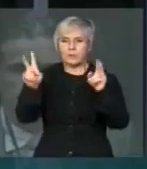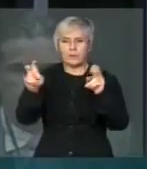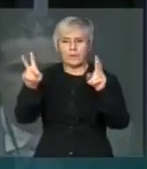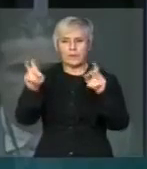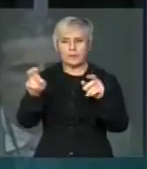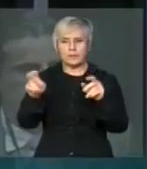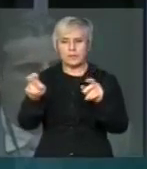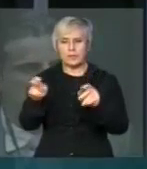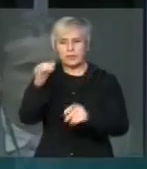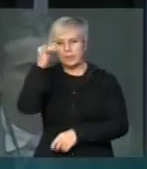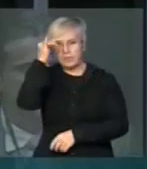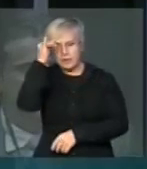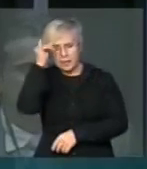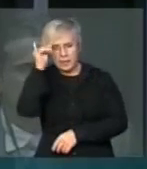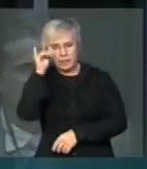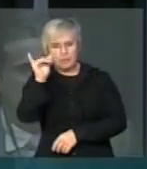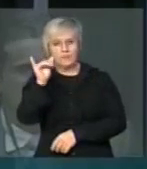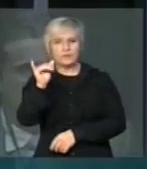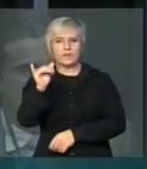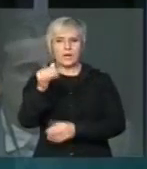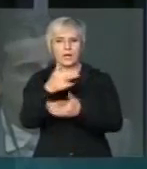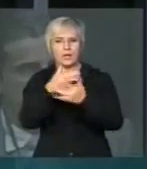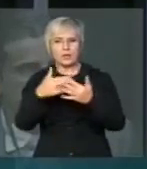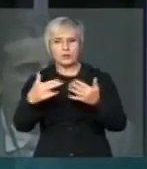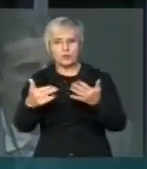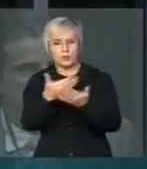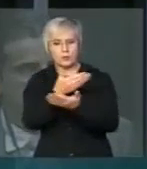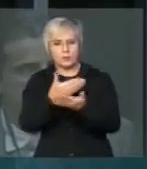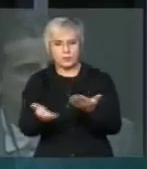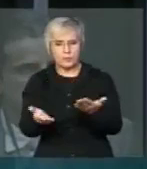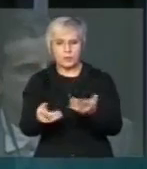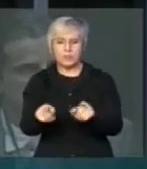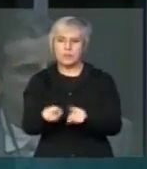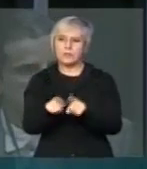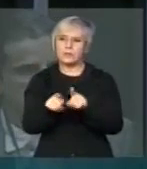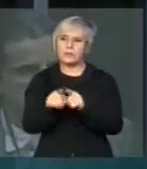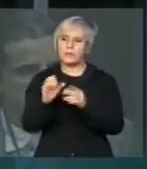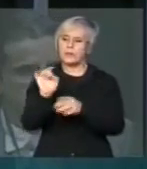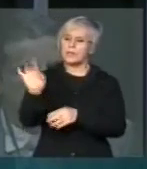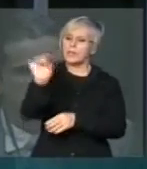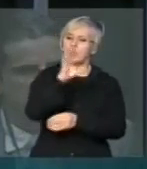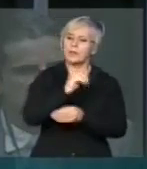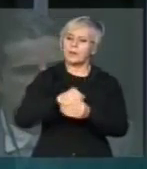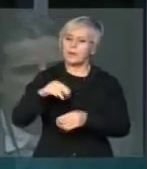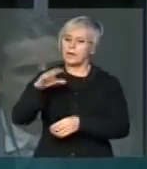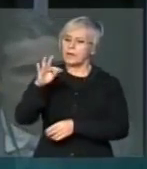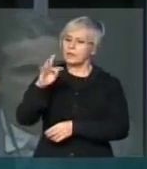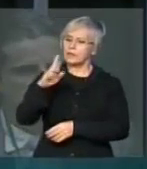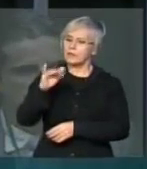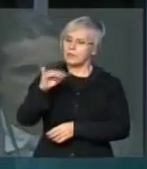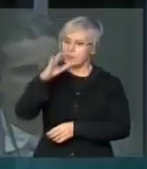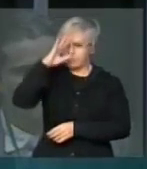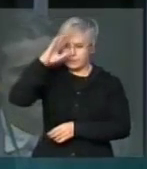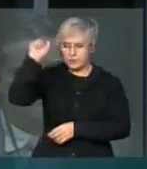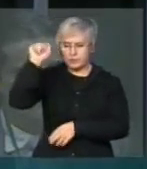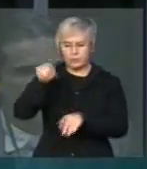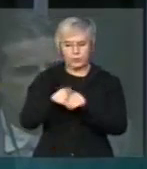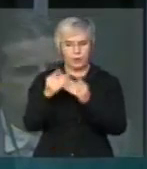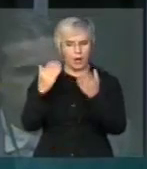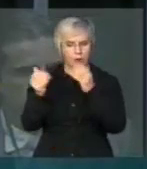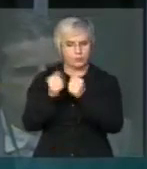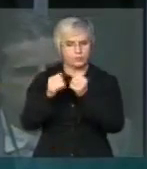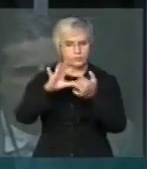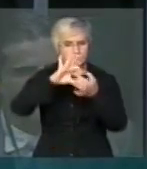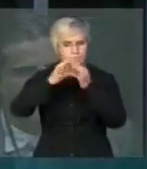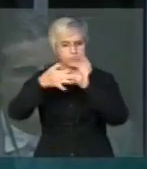deixar a decretação de indisponibilidade ao alvedrio de cada tribunal, conferindo uma solução harmônica e